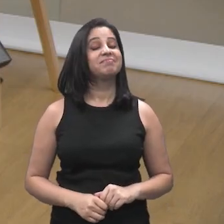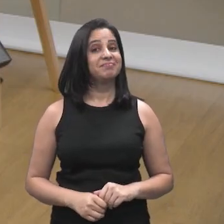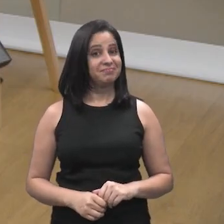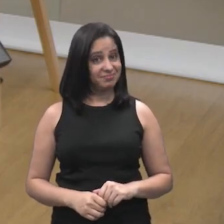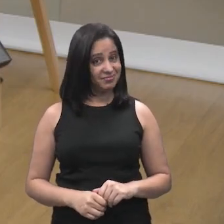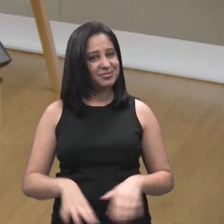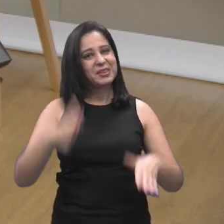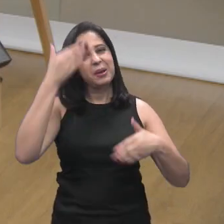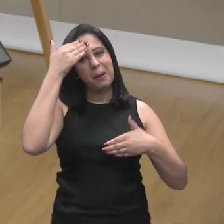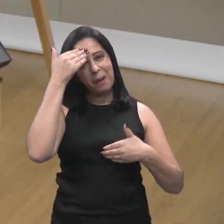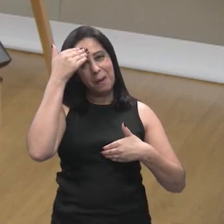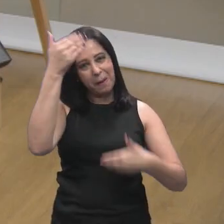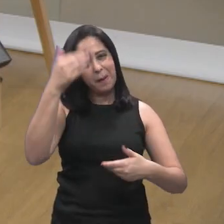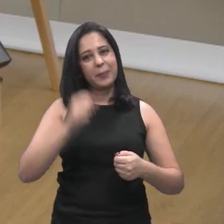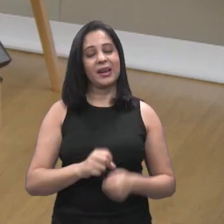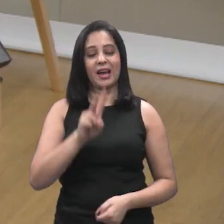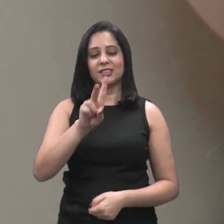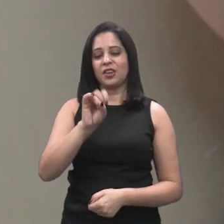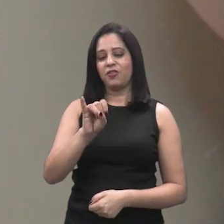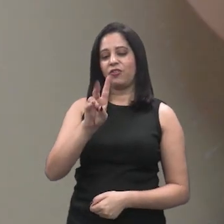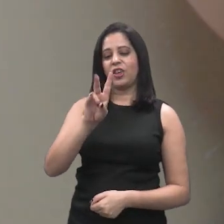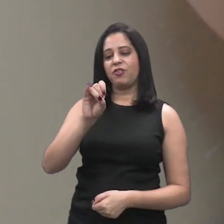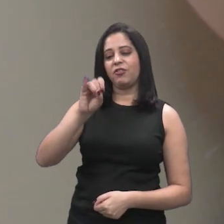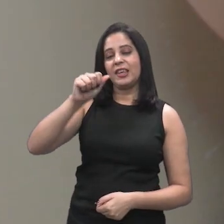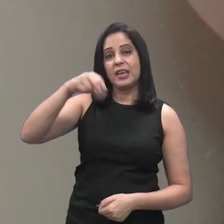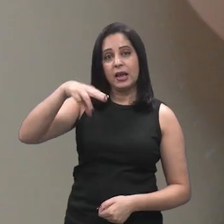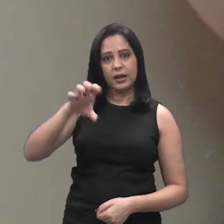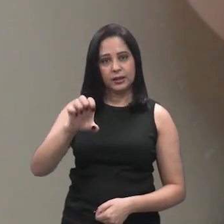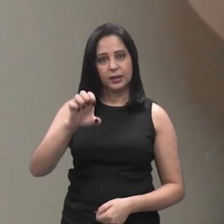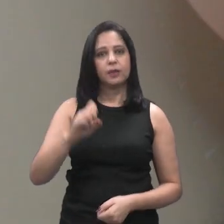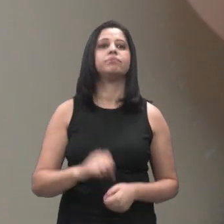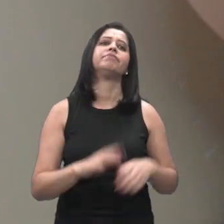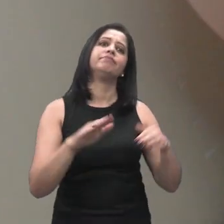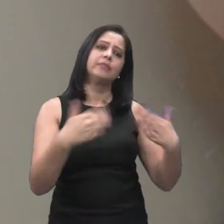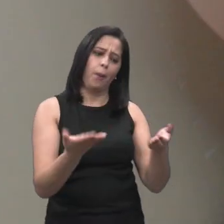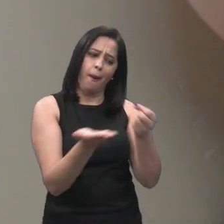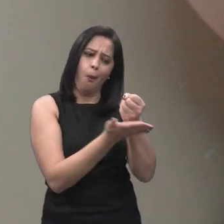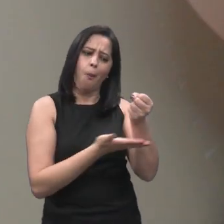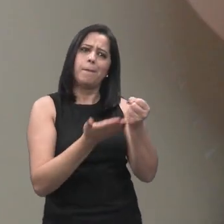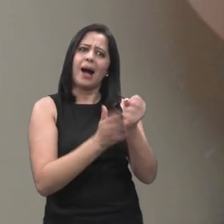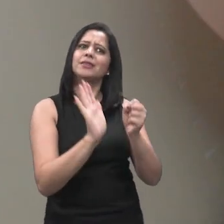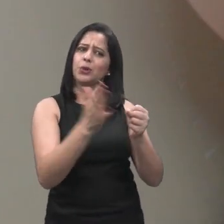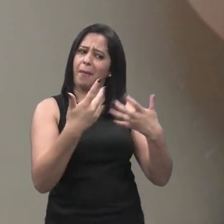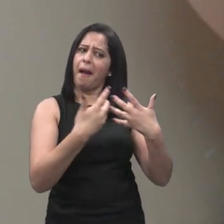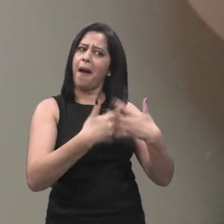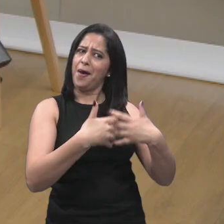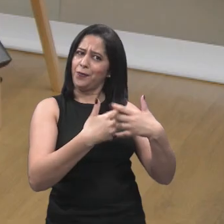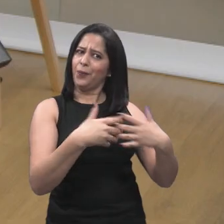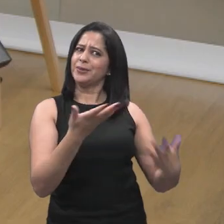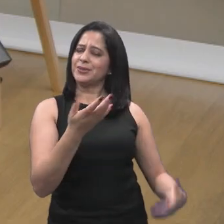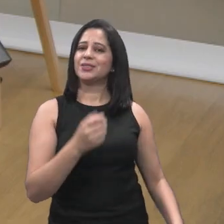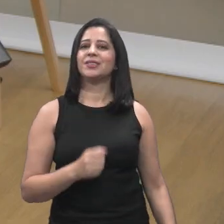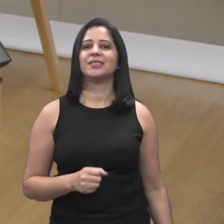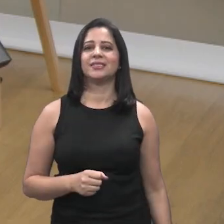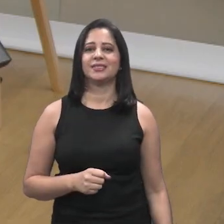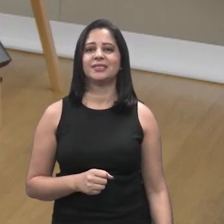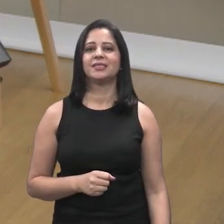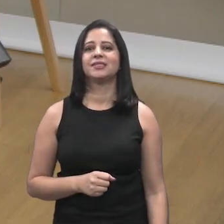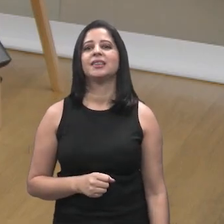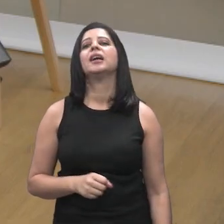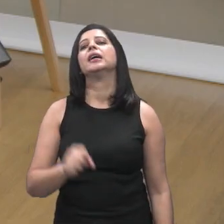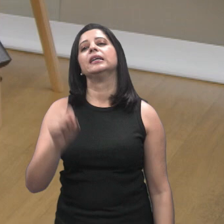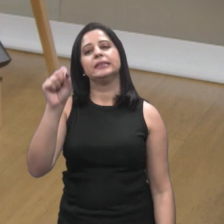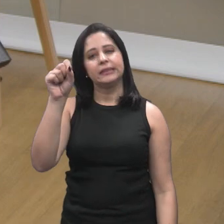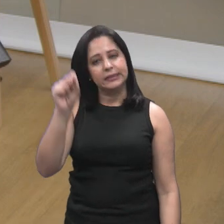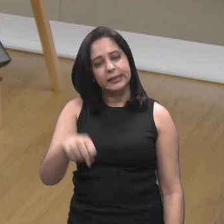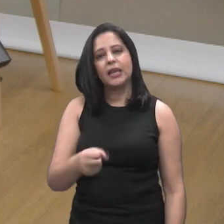Tá aí, então, obrigada, viu, Viviane, pelas dicas. É o famoso básico que funciona, né, Sim. Fernanda?